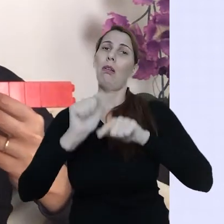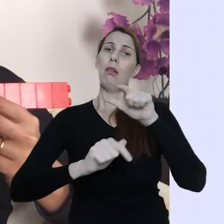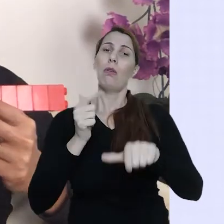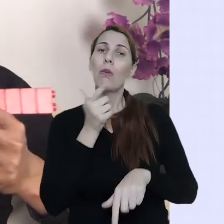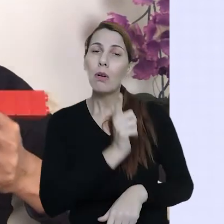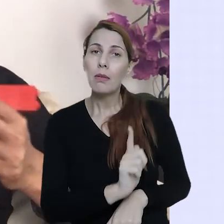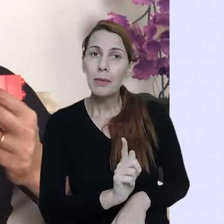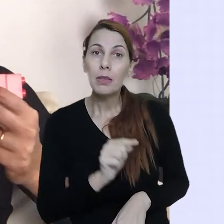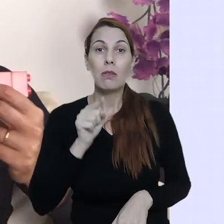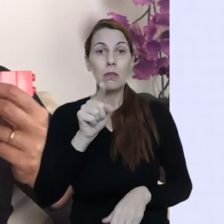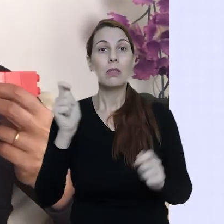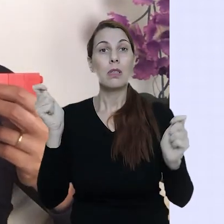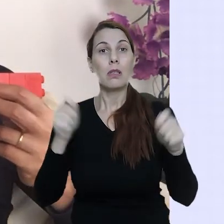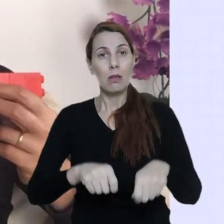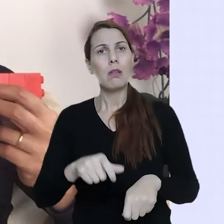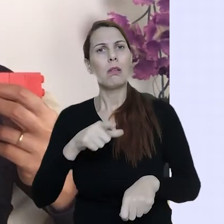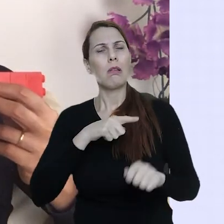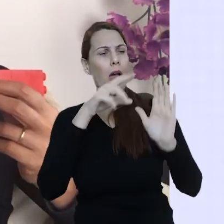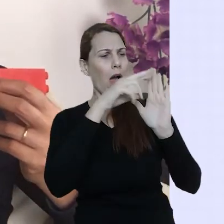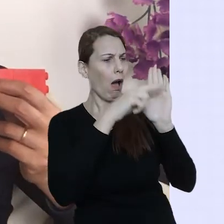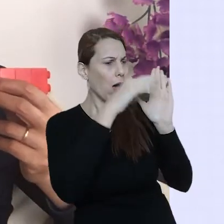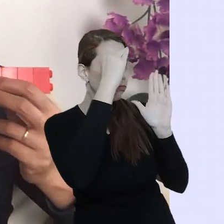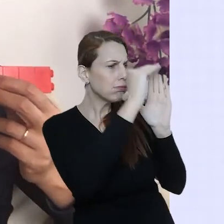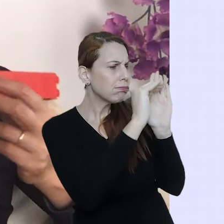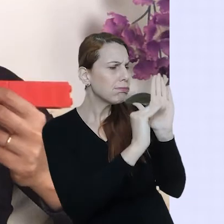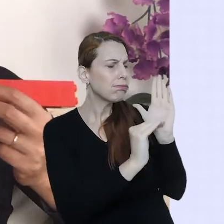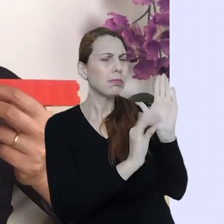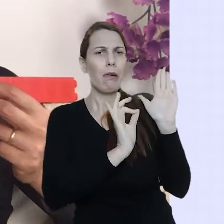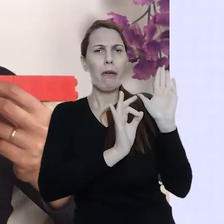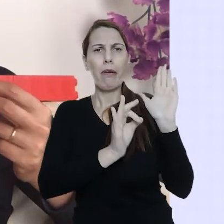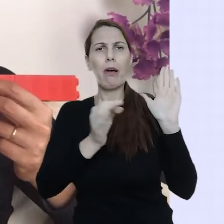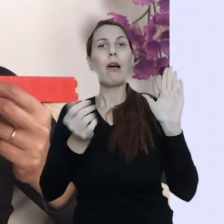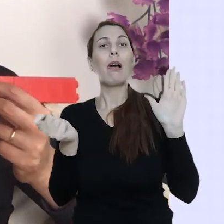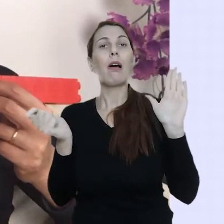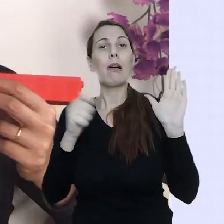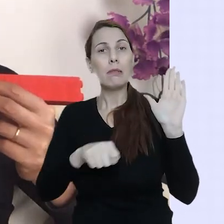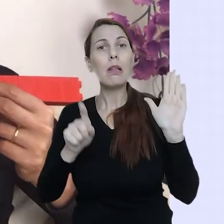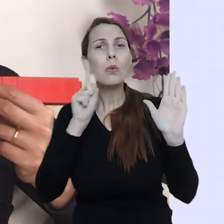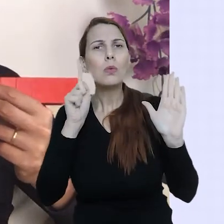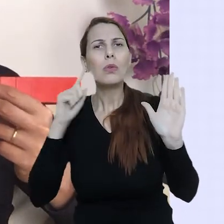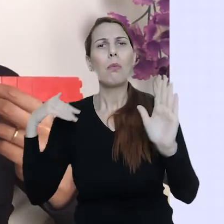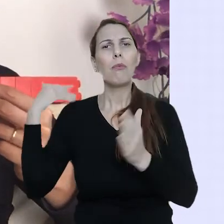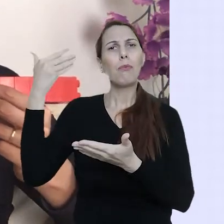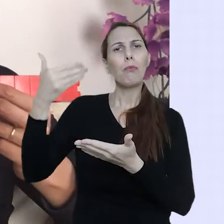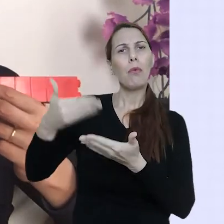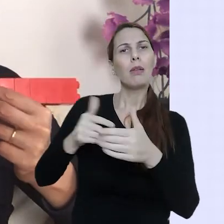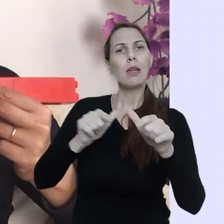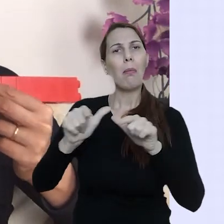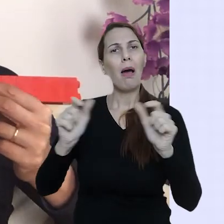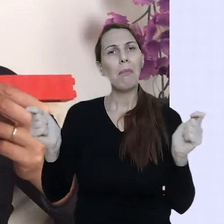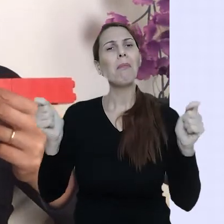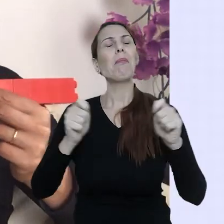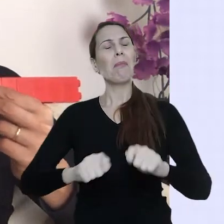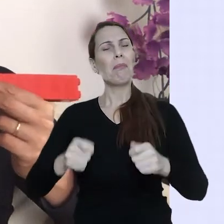vamos dizer que você consegue ter a disciplina e você consegue realmente fazer o teu trabalho diário